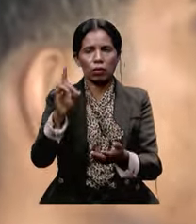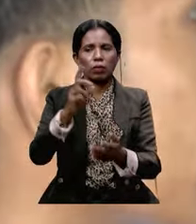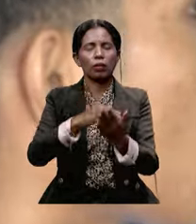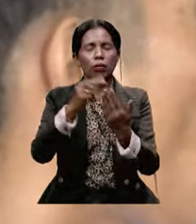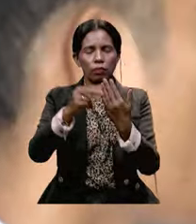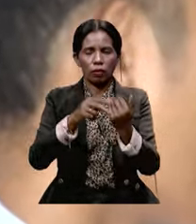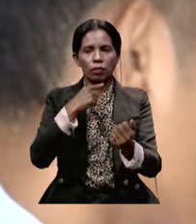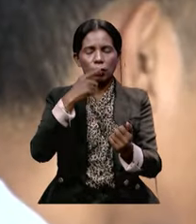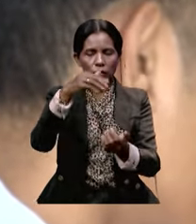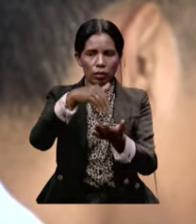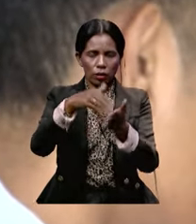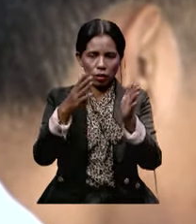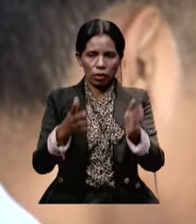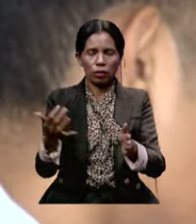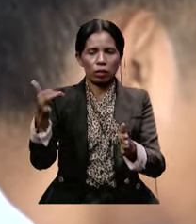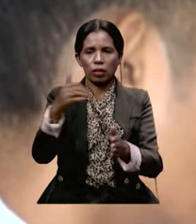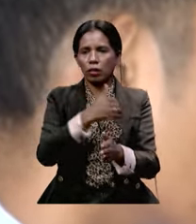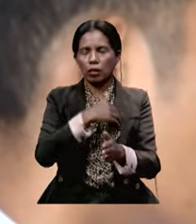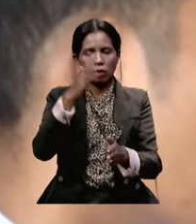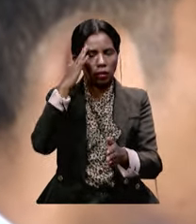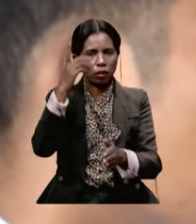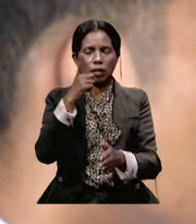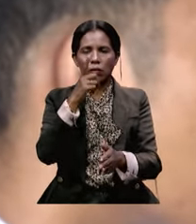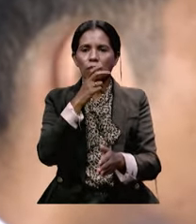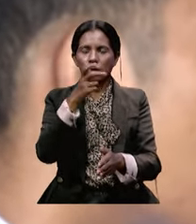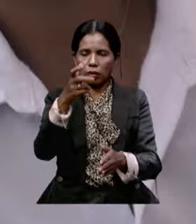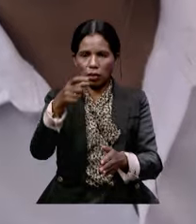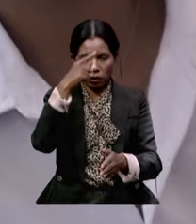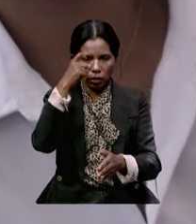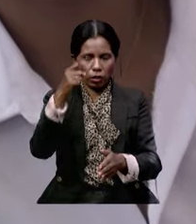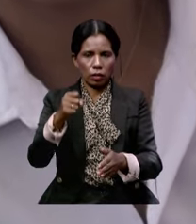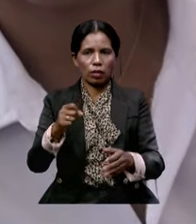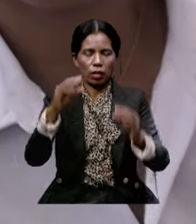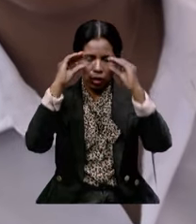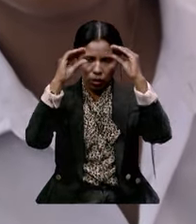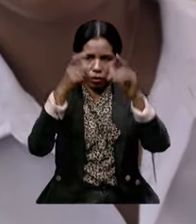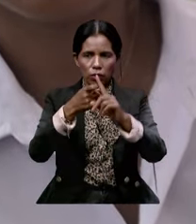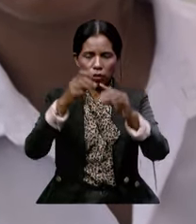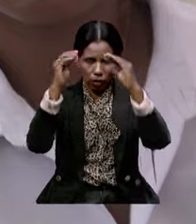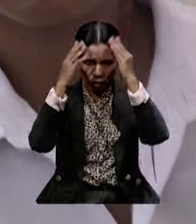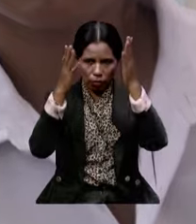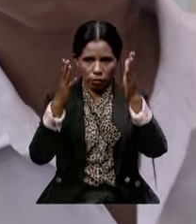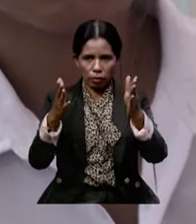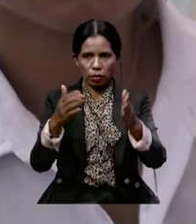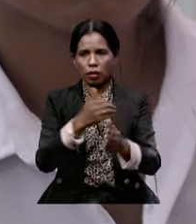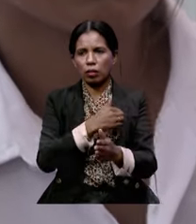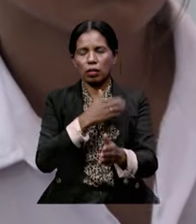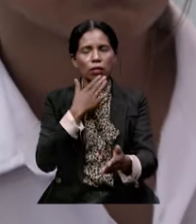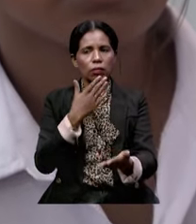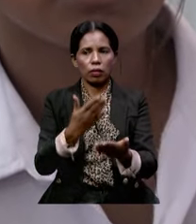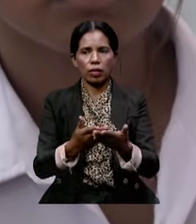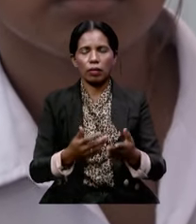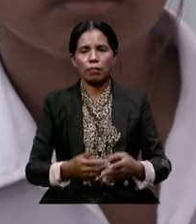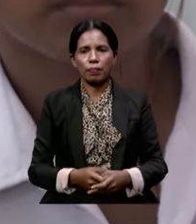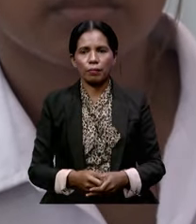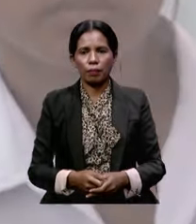HTT, estudante Sira Sedauk Hatene Lian Português, tamba método Hanor in Husi professor Sira Sedauk Dia.